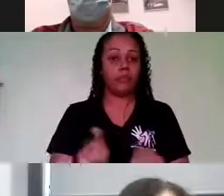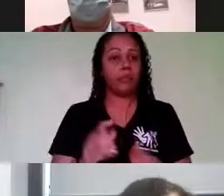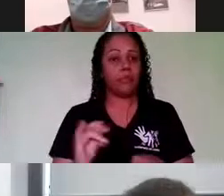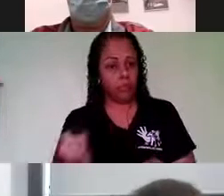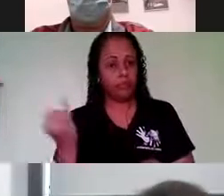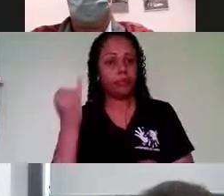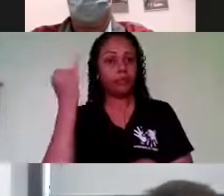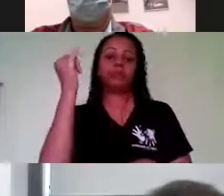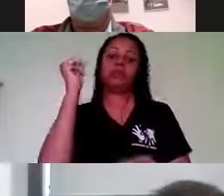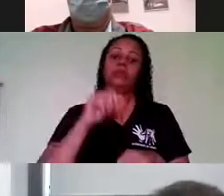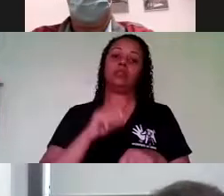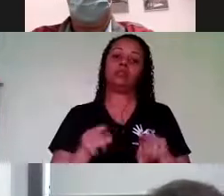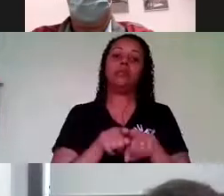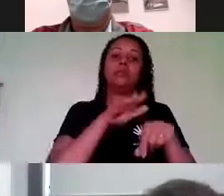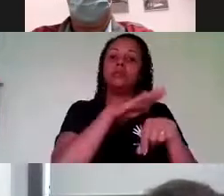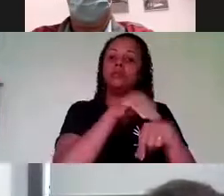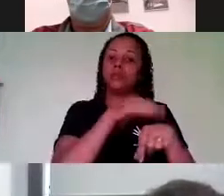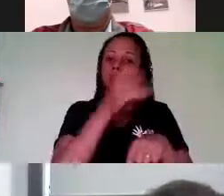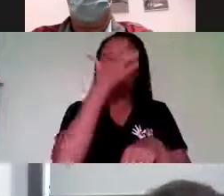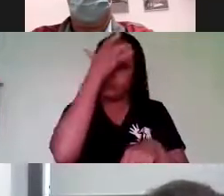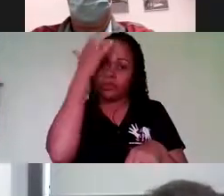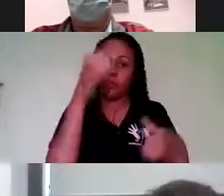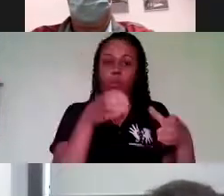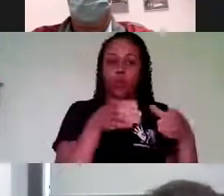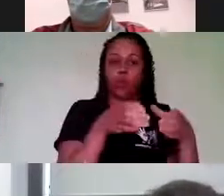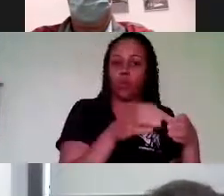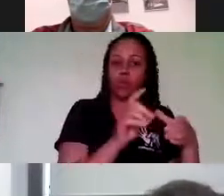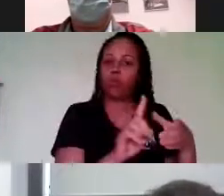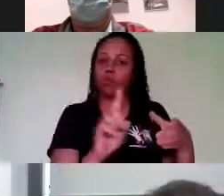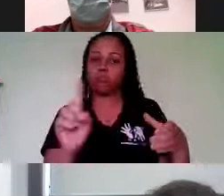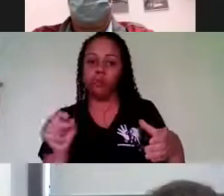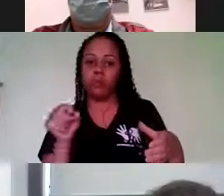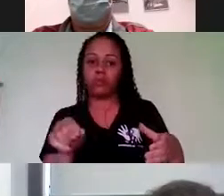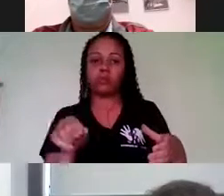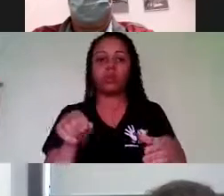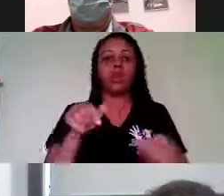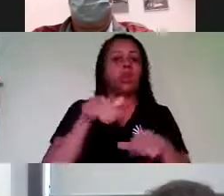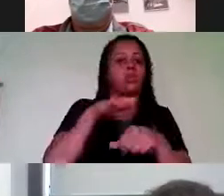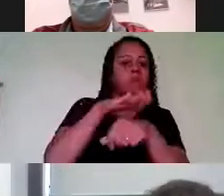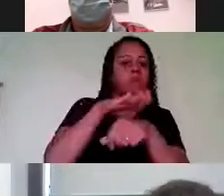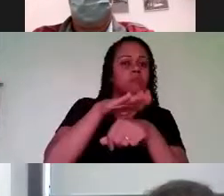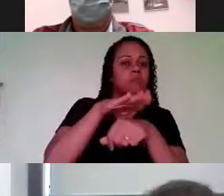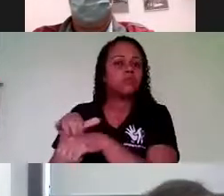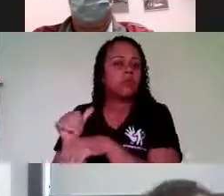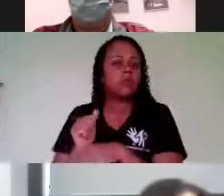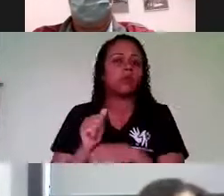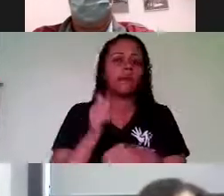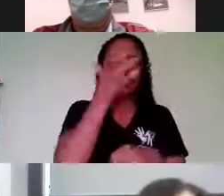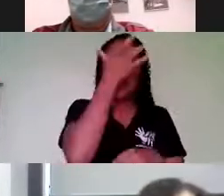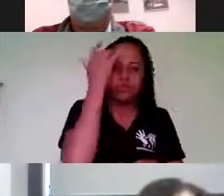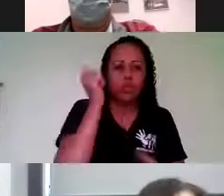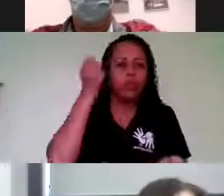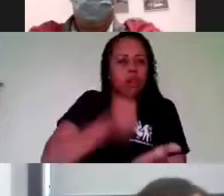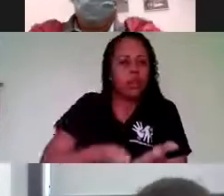também chamei, fora da área sindical, o pessoal foi chamando, eu fui chamando também as pessoas que estão muito próximas da gente, na luta.